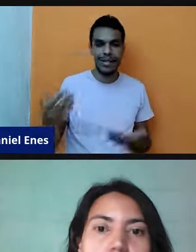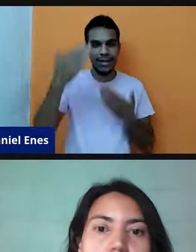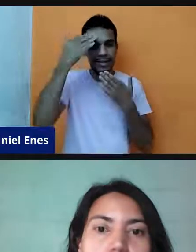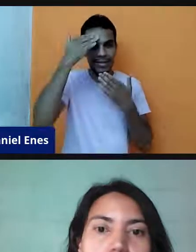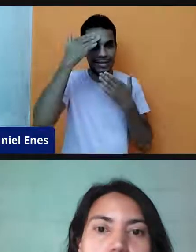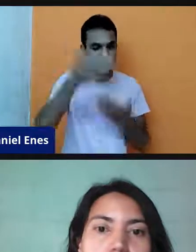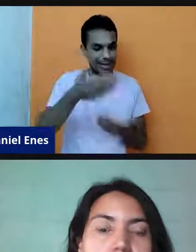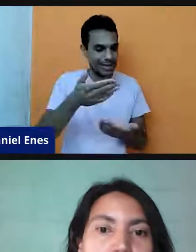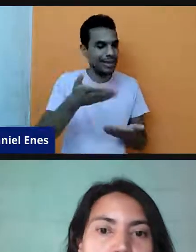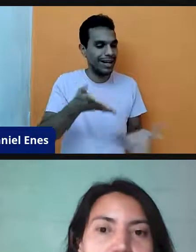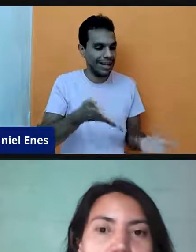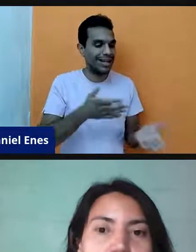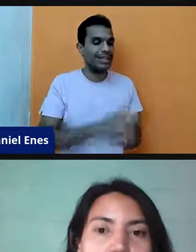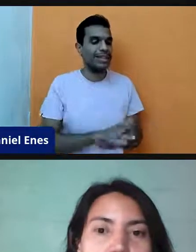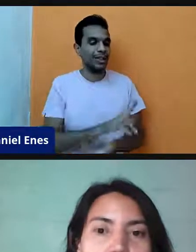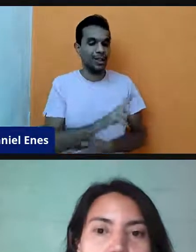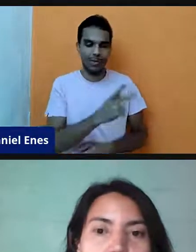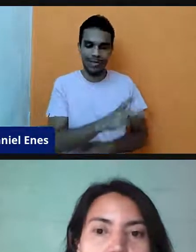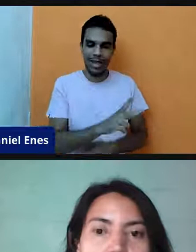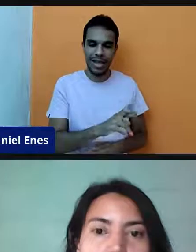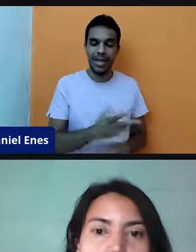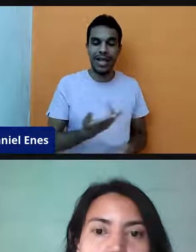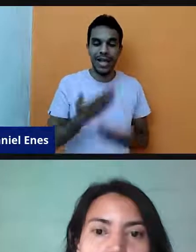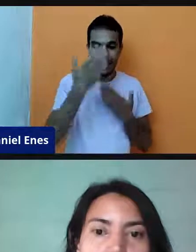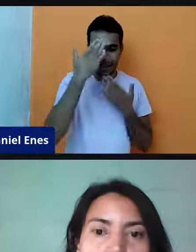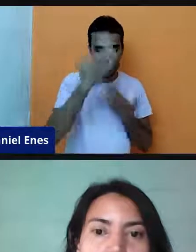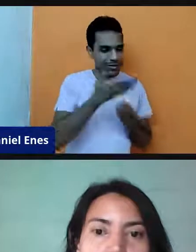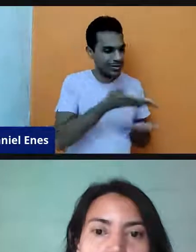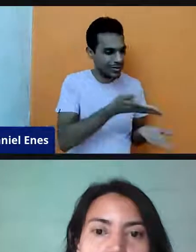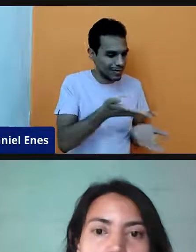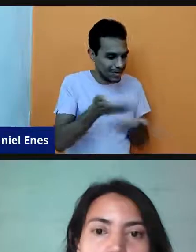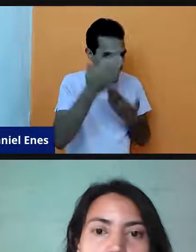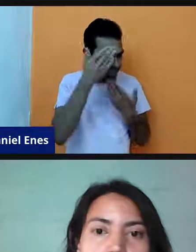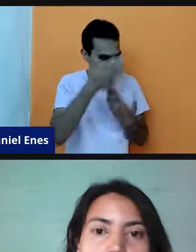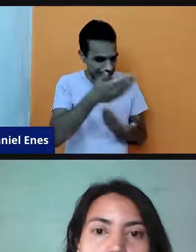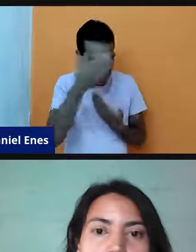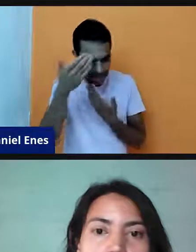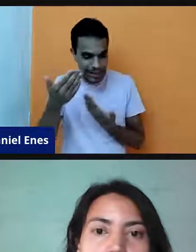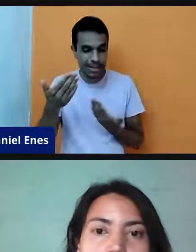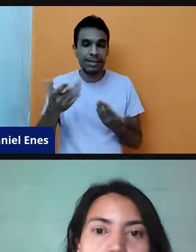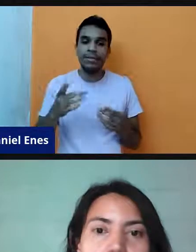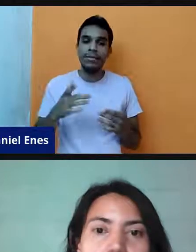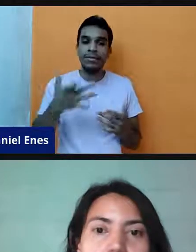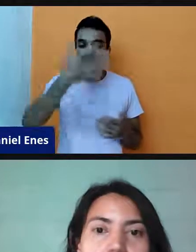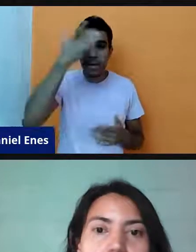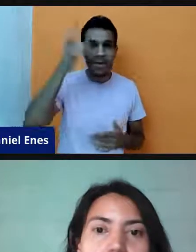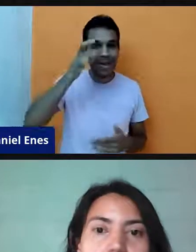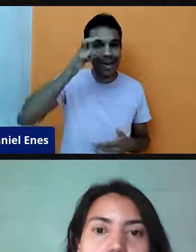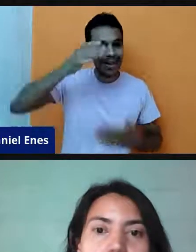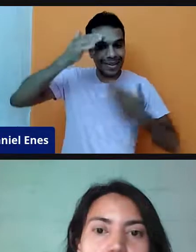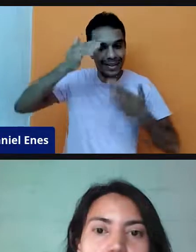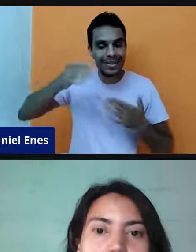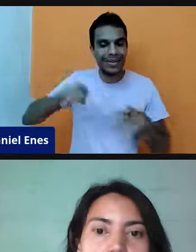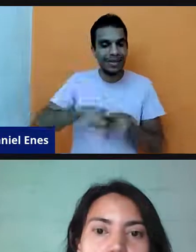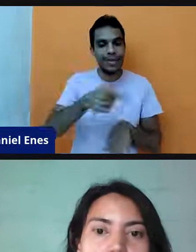ela. Obrigada por todos vocês, obrigada pelos participantes, obrigada para quem assistiu, e aí semana